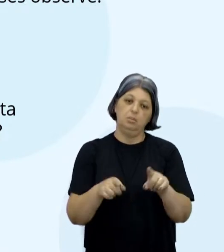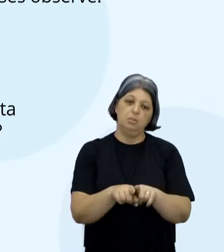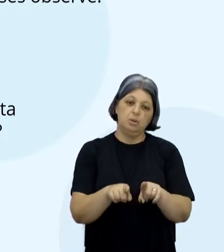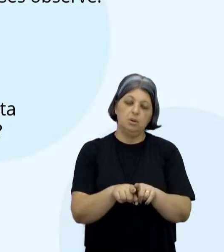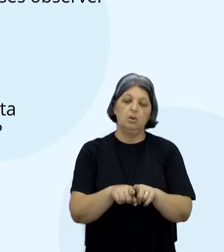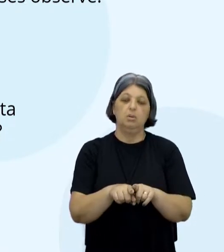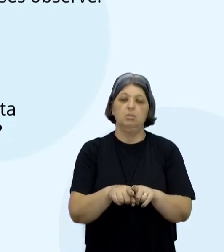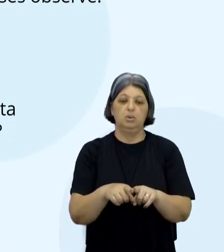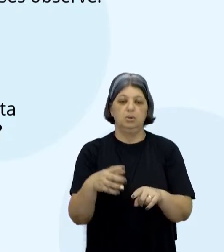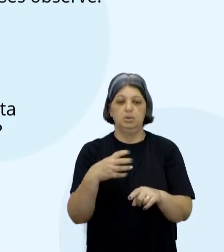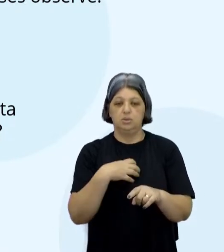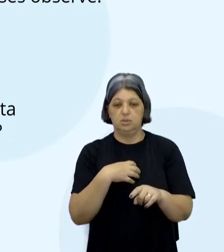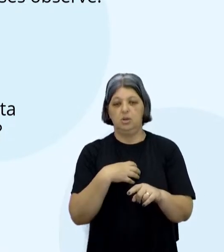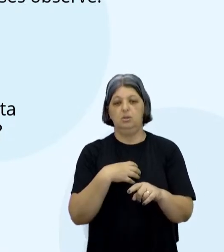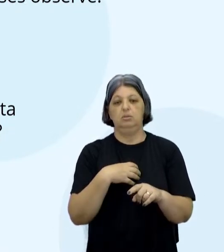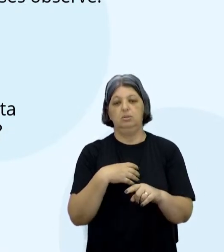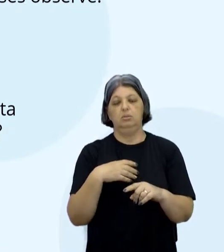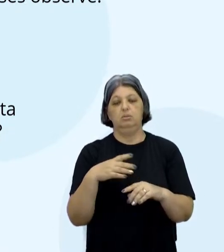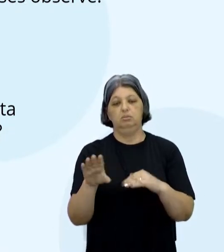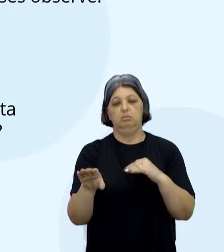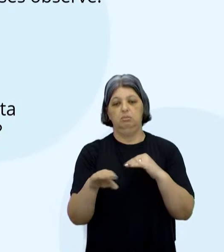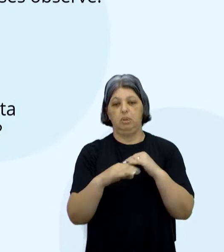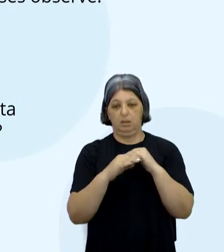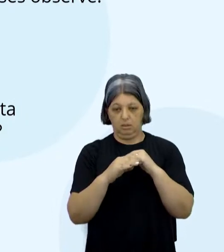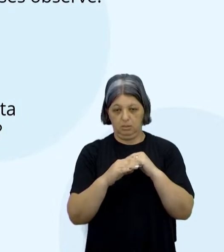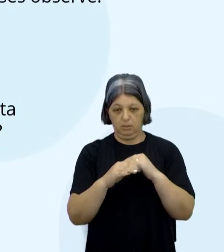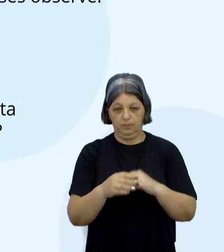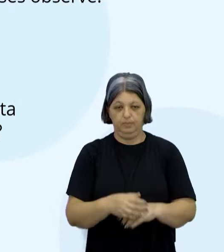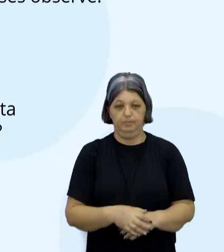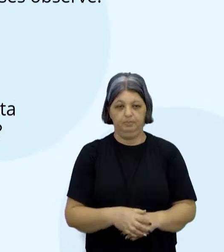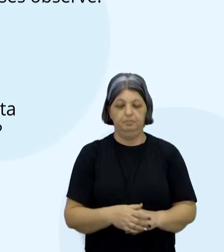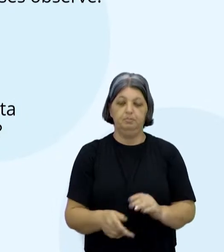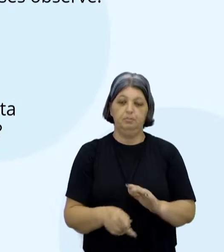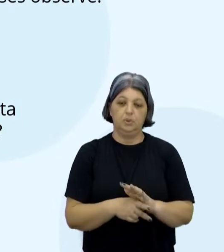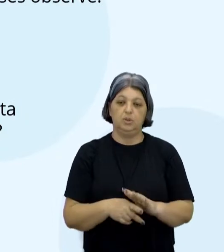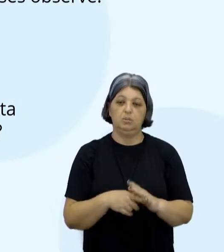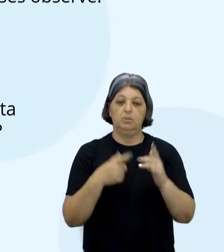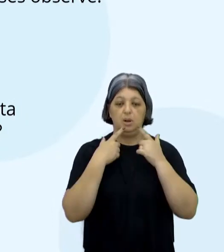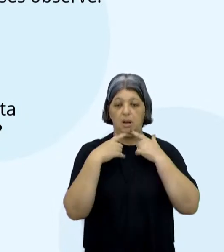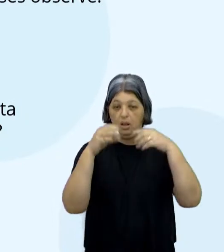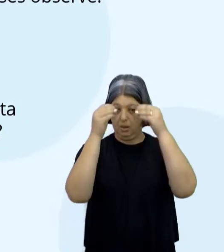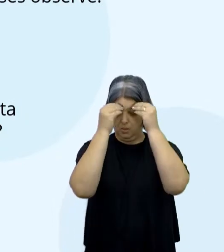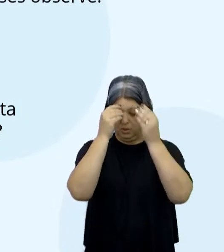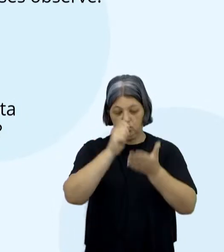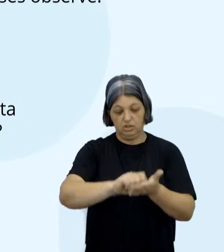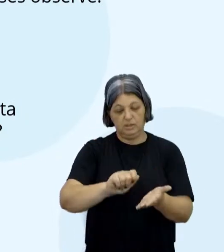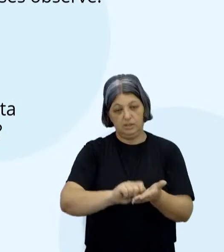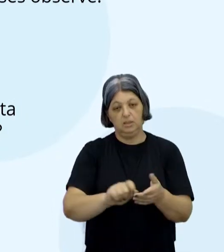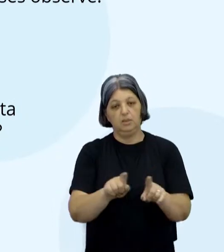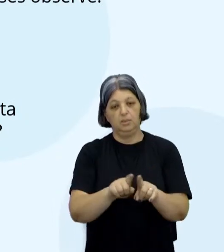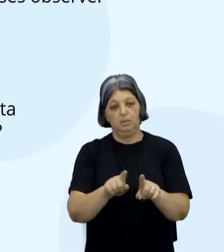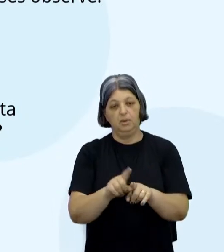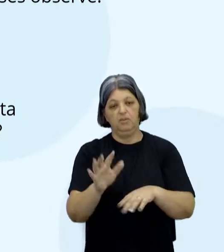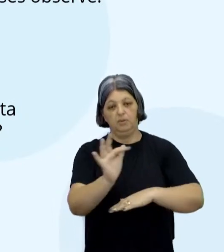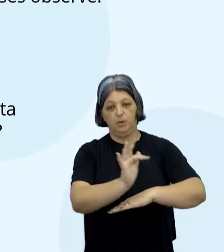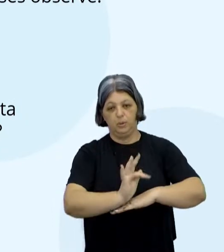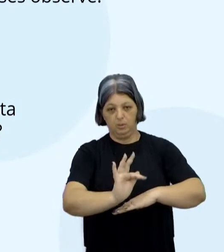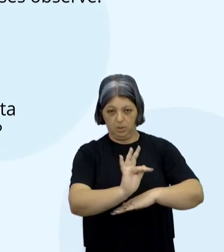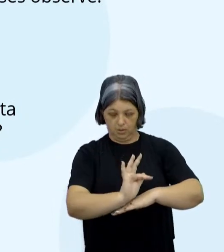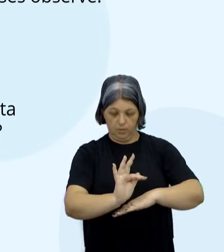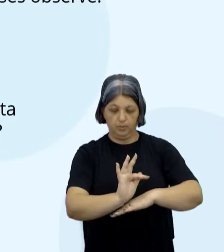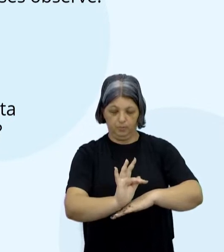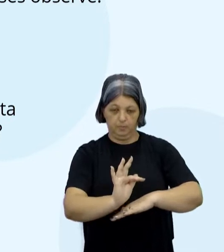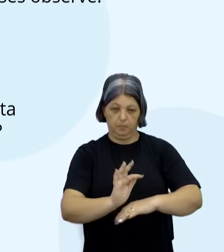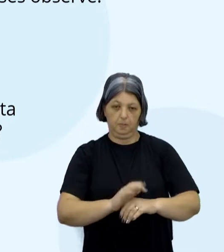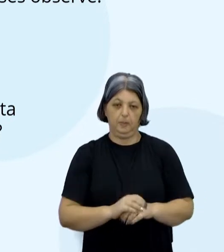Tá? Então, nós vamos ver aí uma em formato de vídeo, com a linguagem informal, e na linguagem escrita, com a linguagem mais